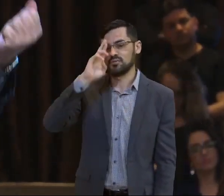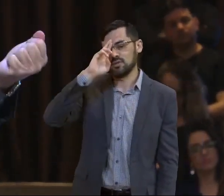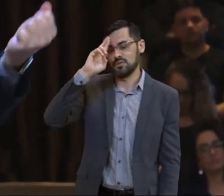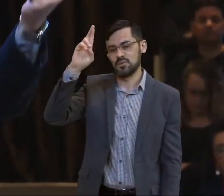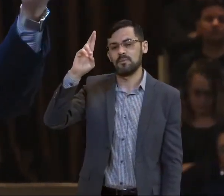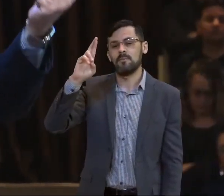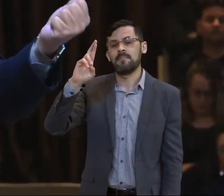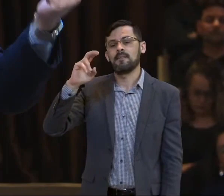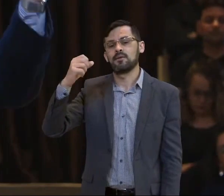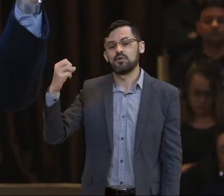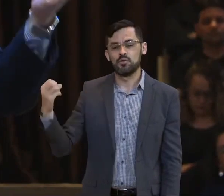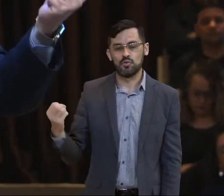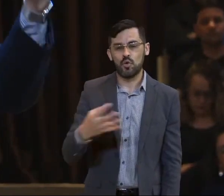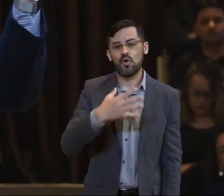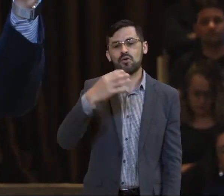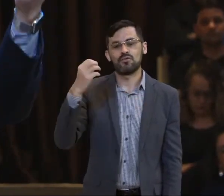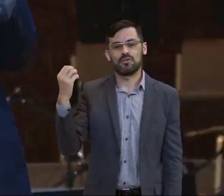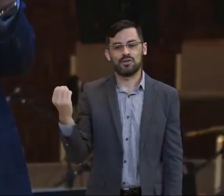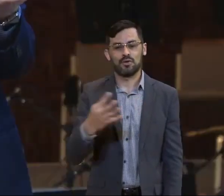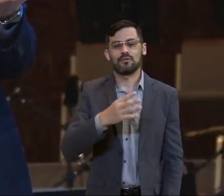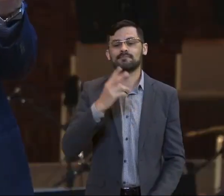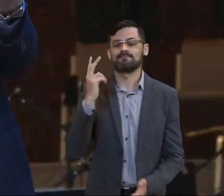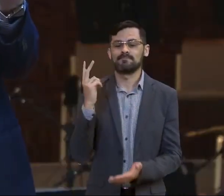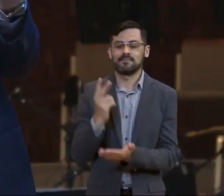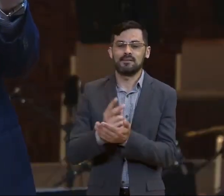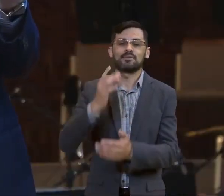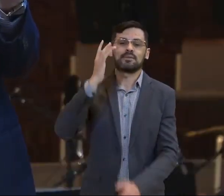do Senhor se renovam toda manhã.